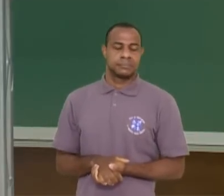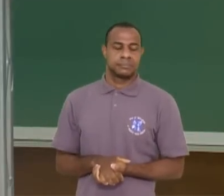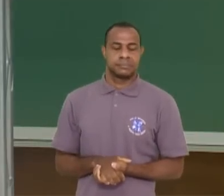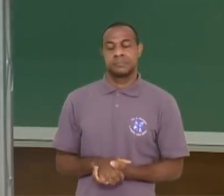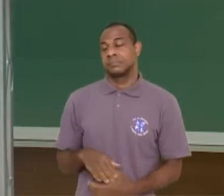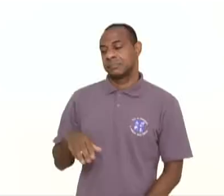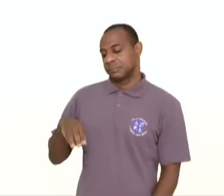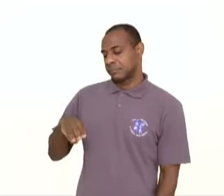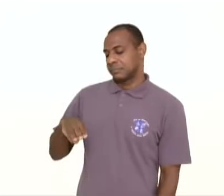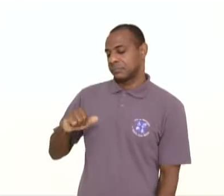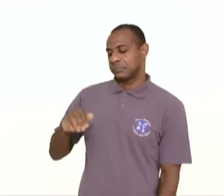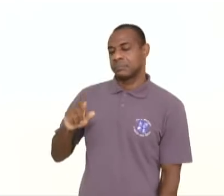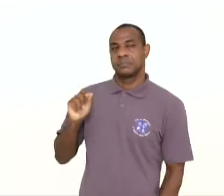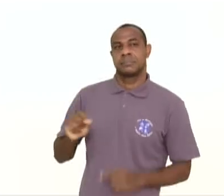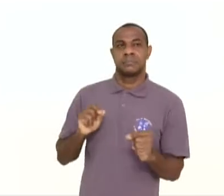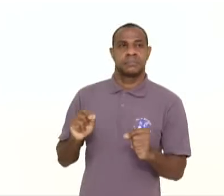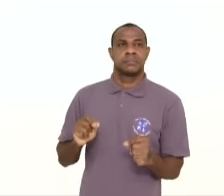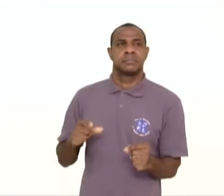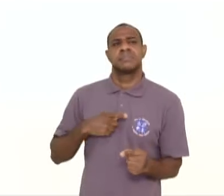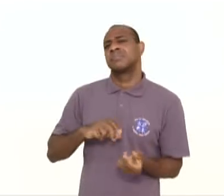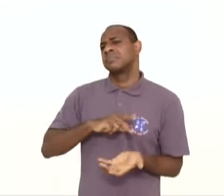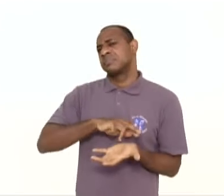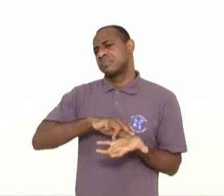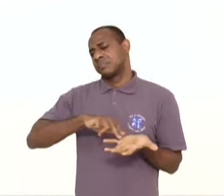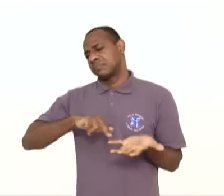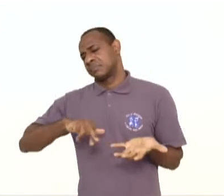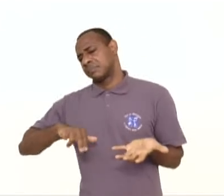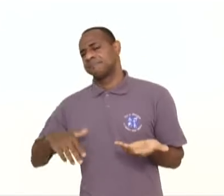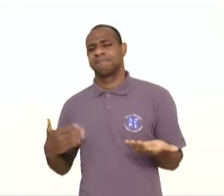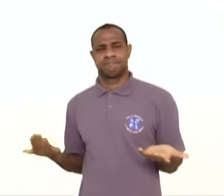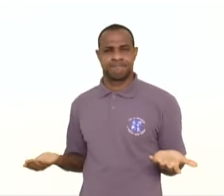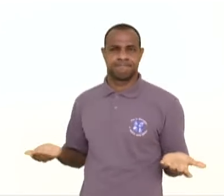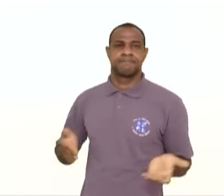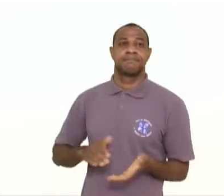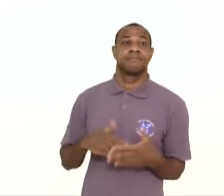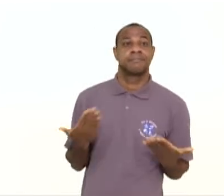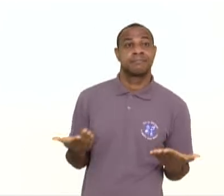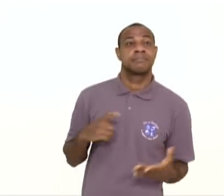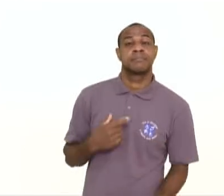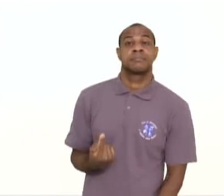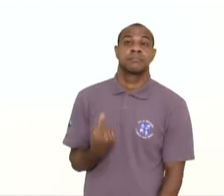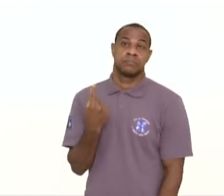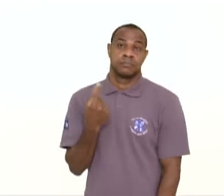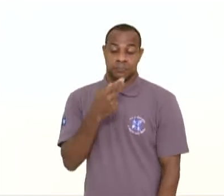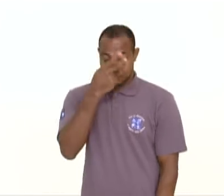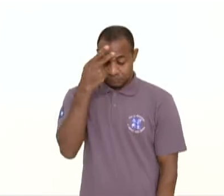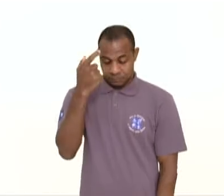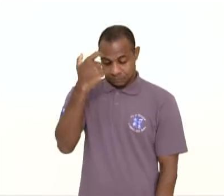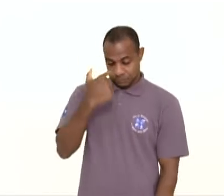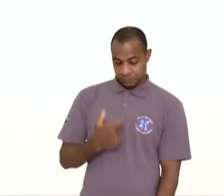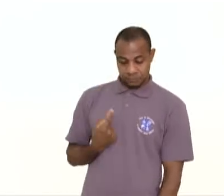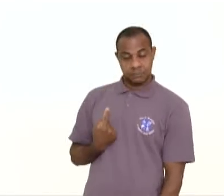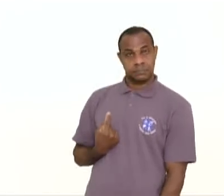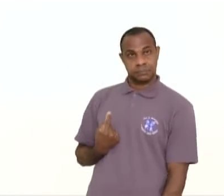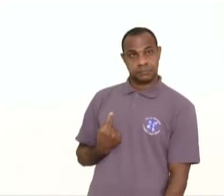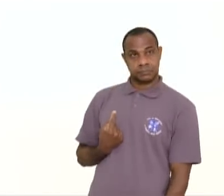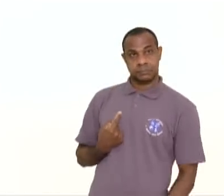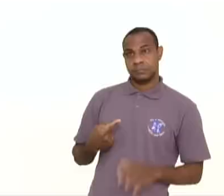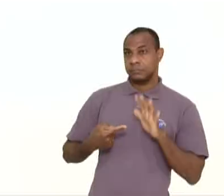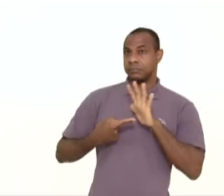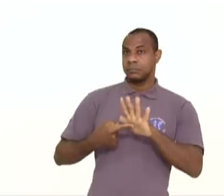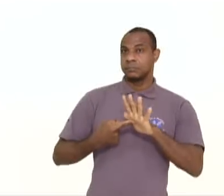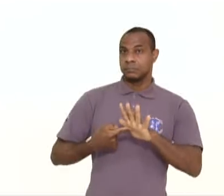possuir o quê? Muitas variantes, né? Mas basicamente consiste em o quê? Em uma pessoa ter que representar algo somente utilizando-se